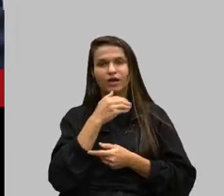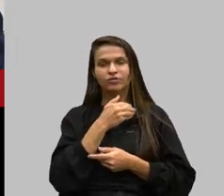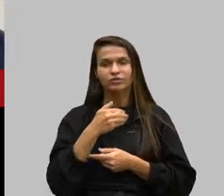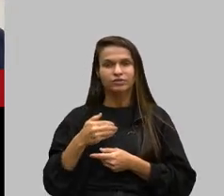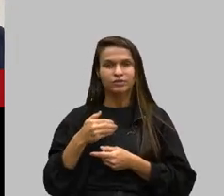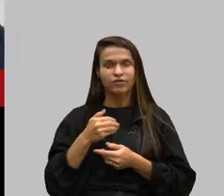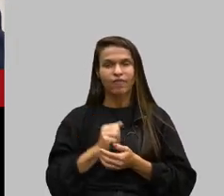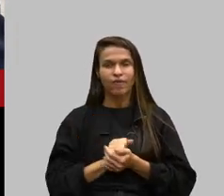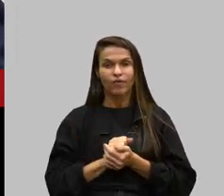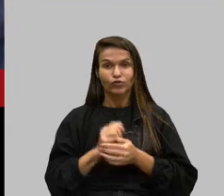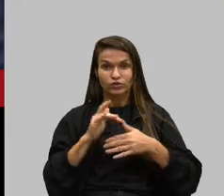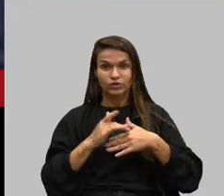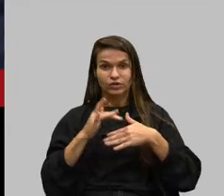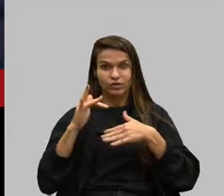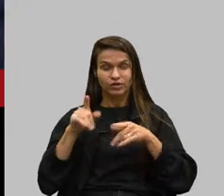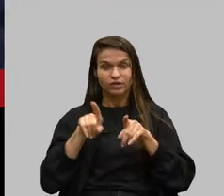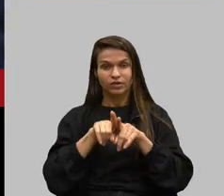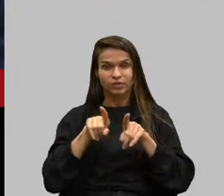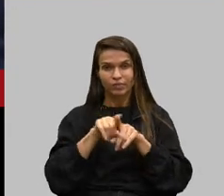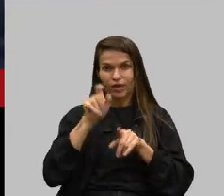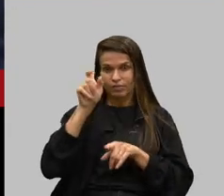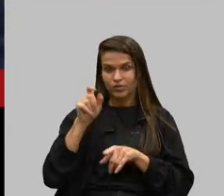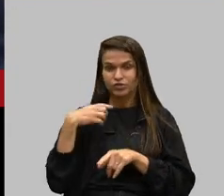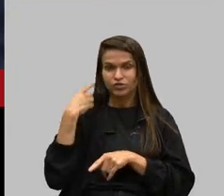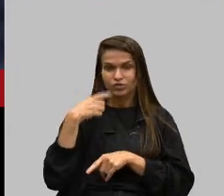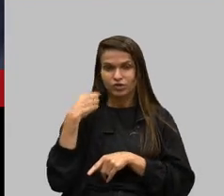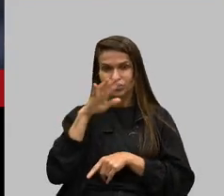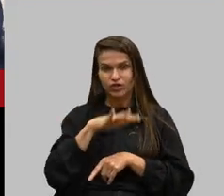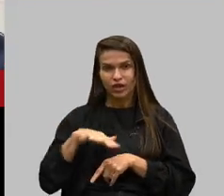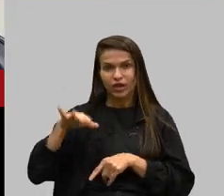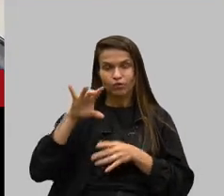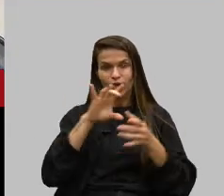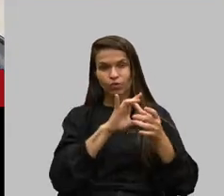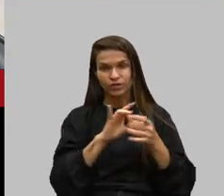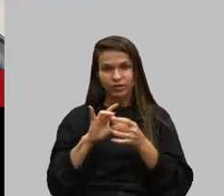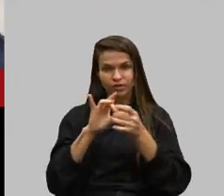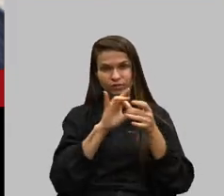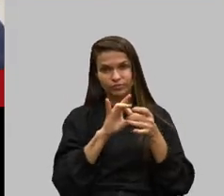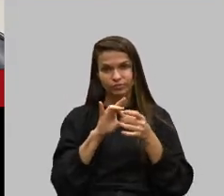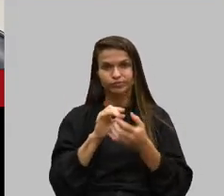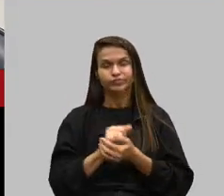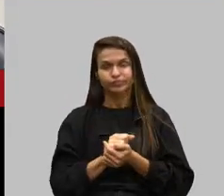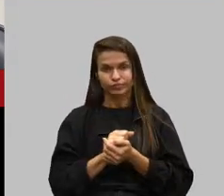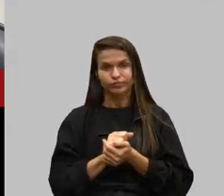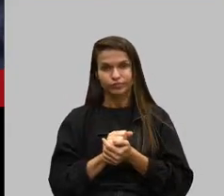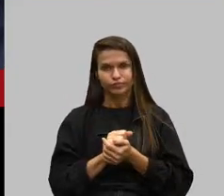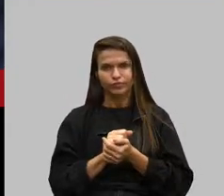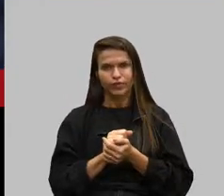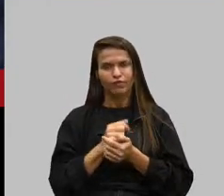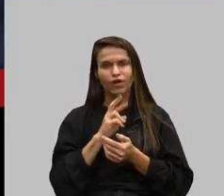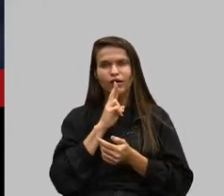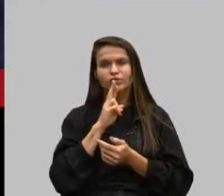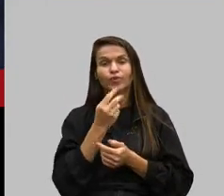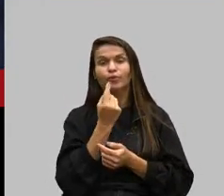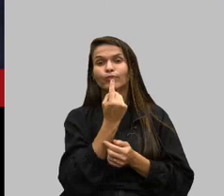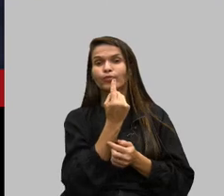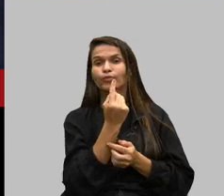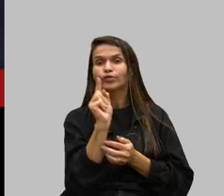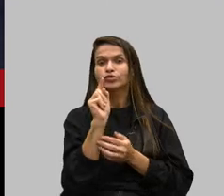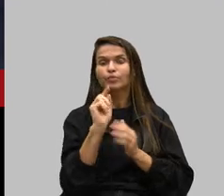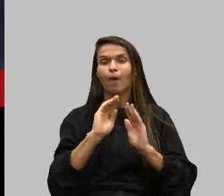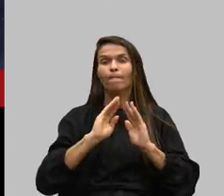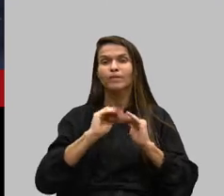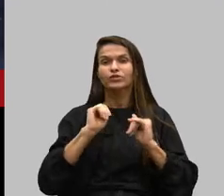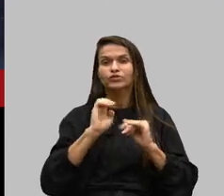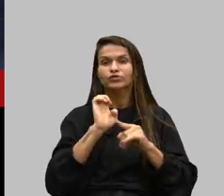Nacional e na pessoa do Advogado Geral da União que foi quem respondeu por último ao pedido do